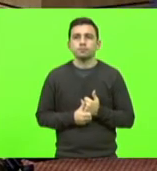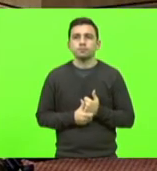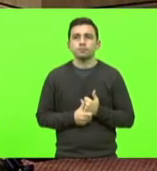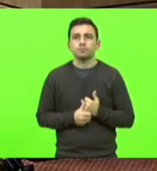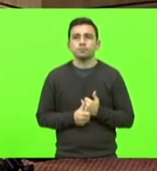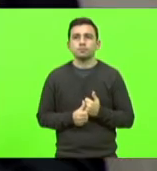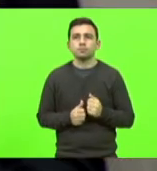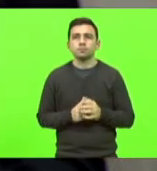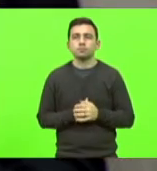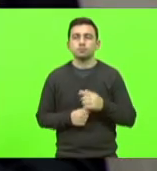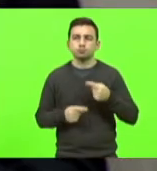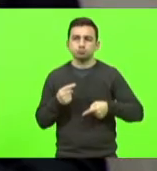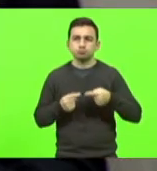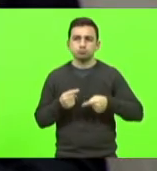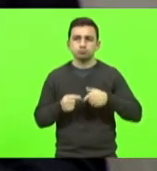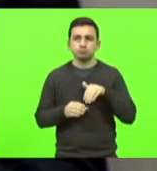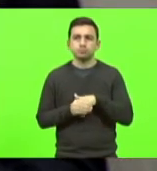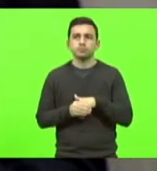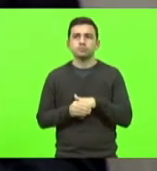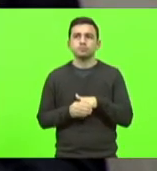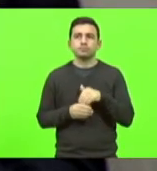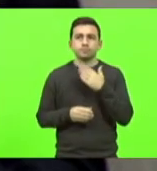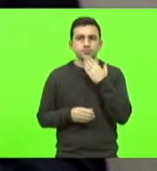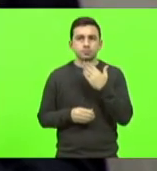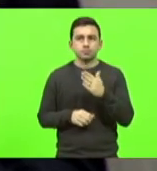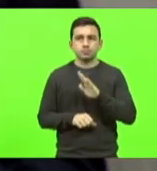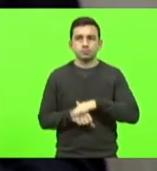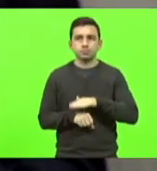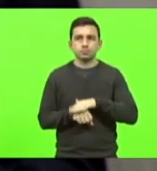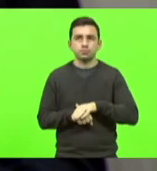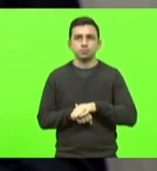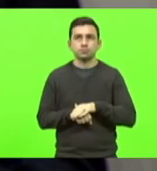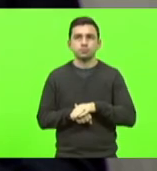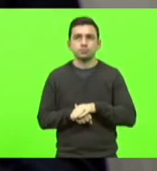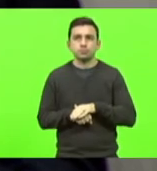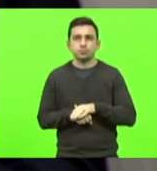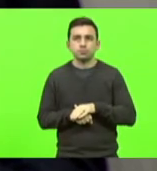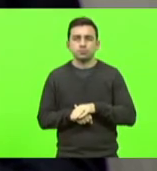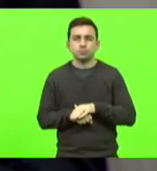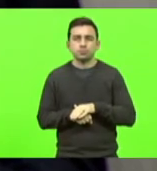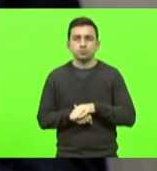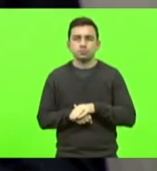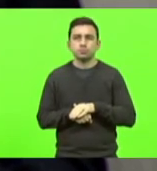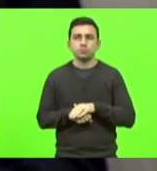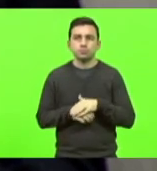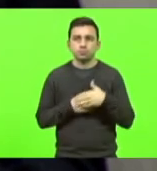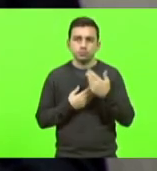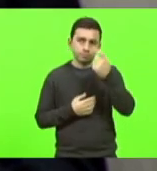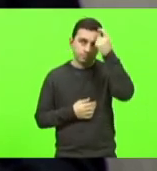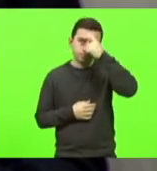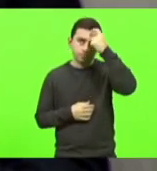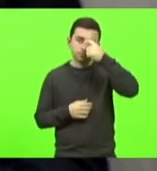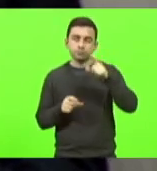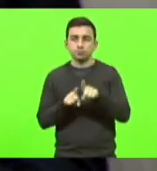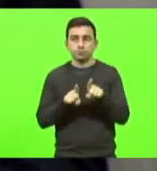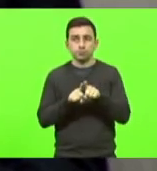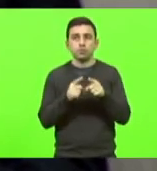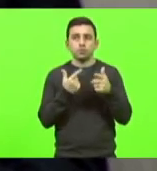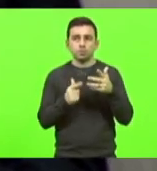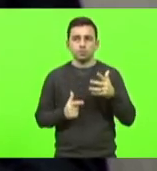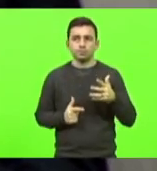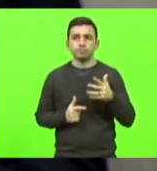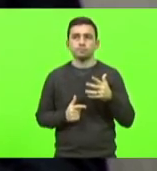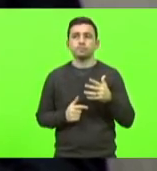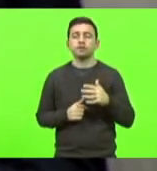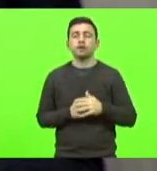sai votação o requerimento de autoria do excelência Deputado Mauricio eskudlark e outros para